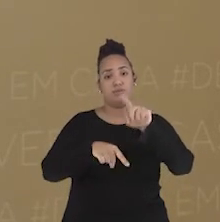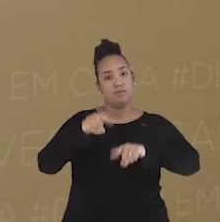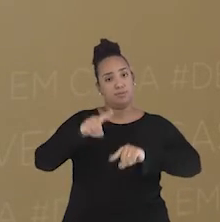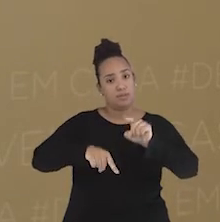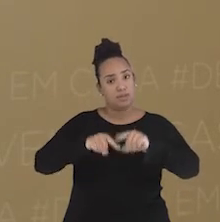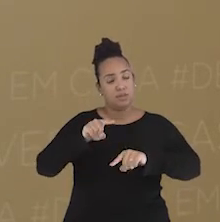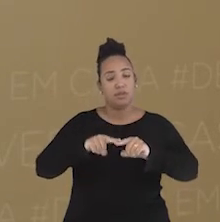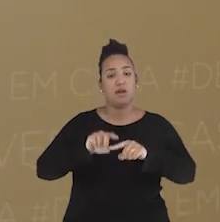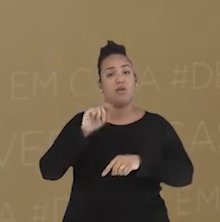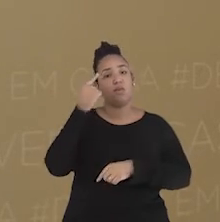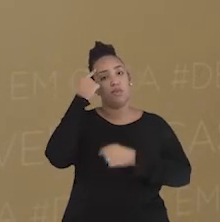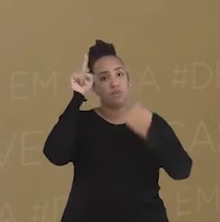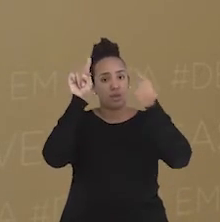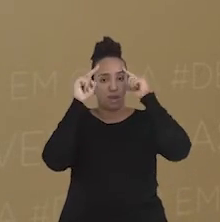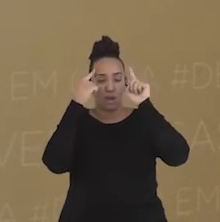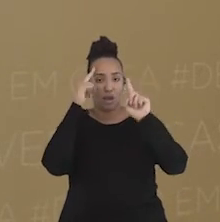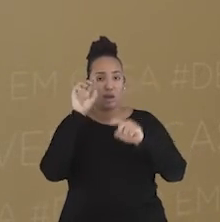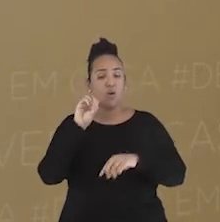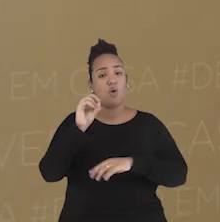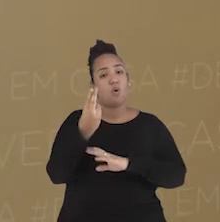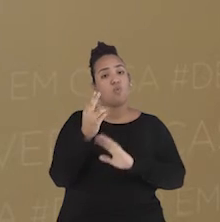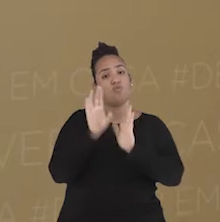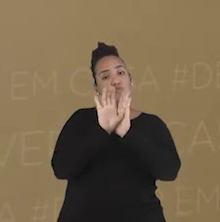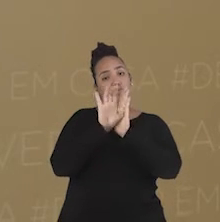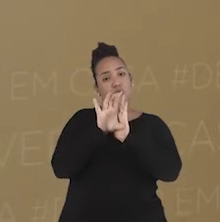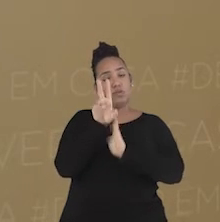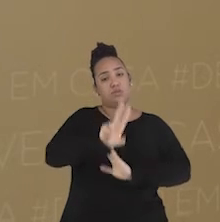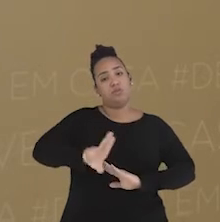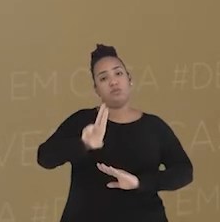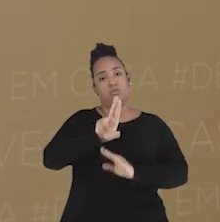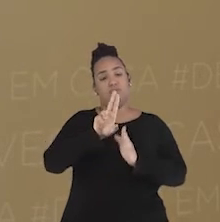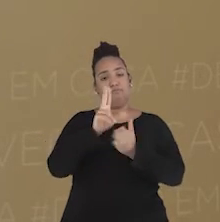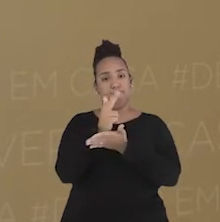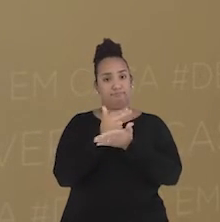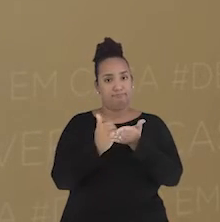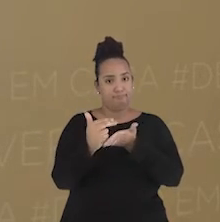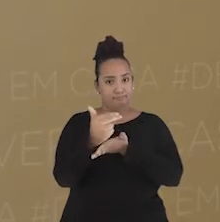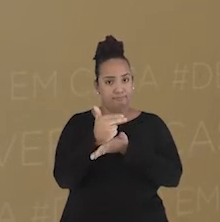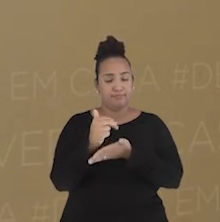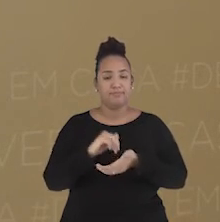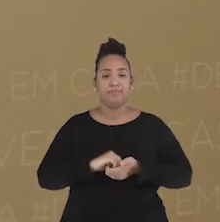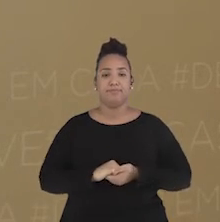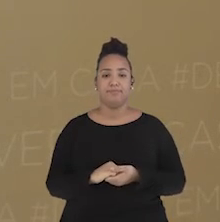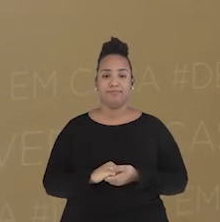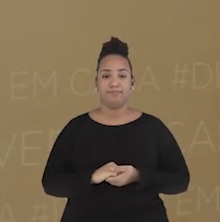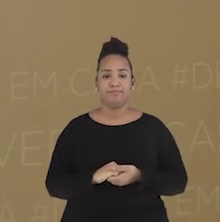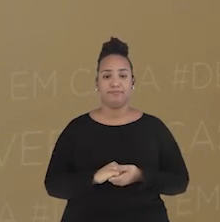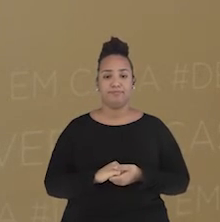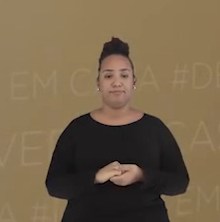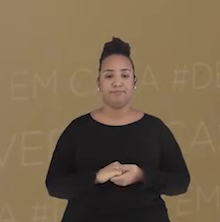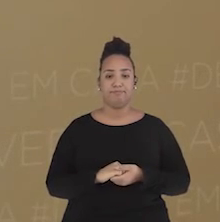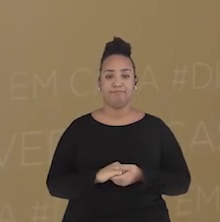que representa um objeto, ideias, figuras ou um conceito por meio de desenhos.